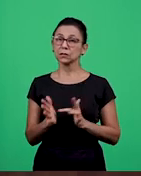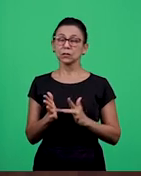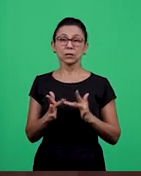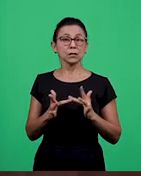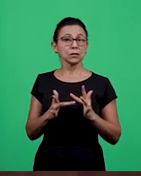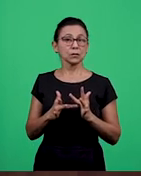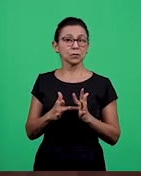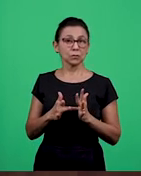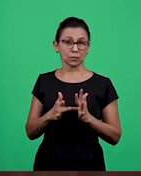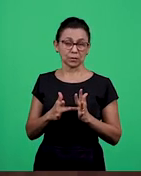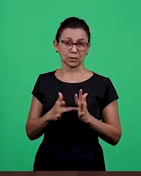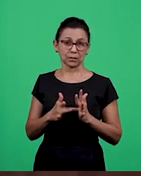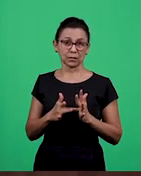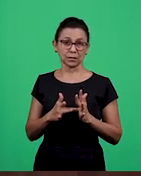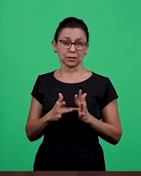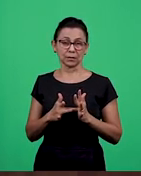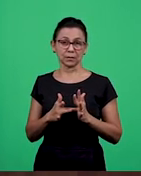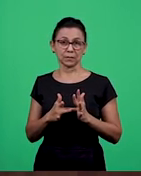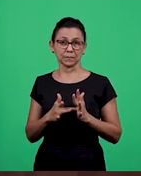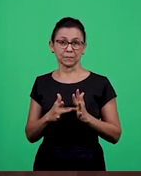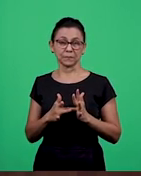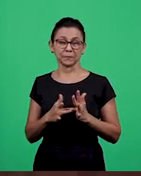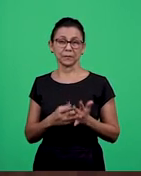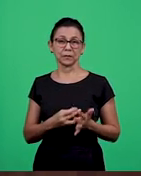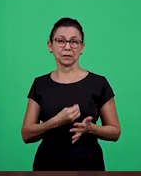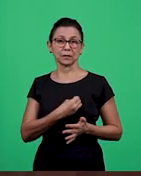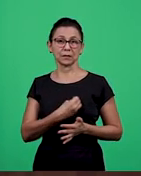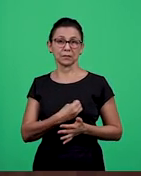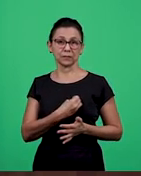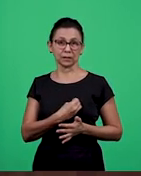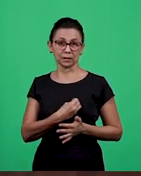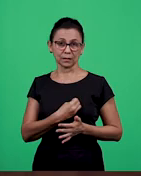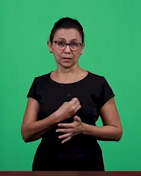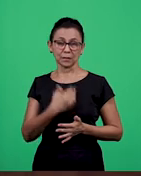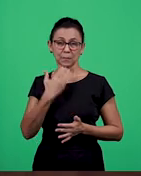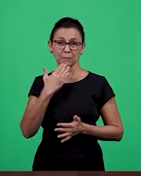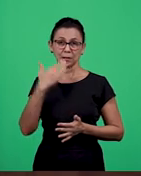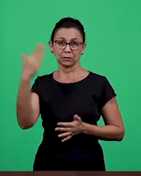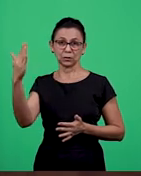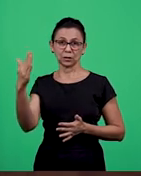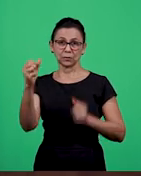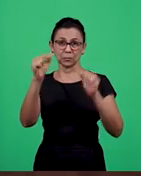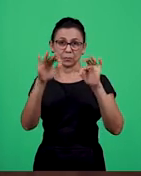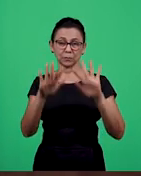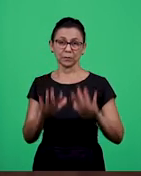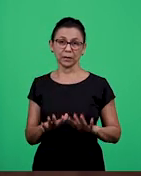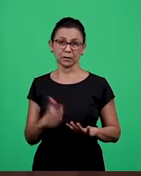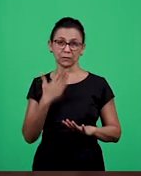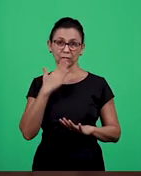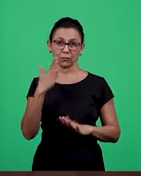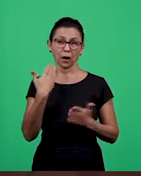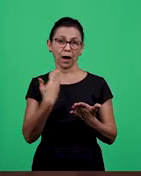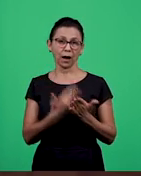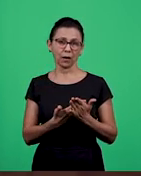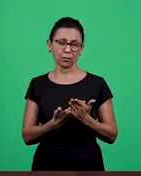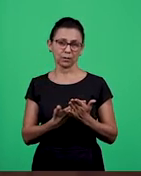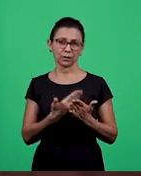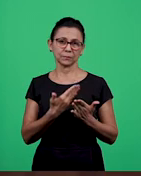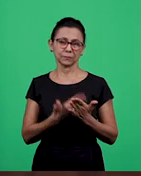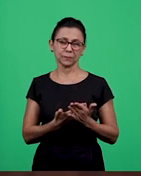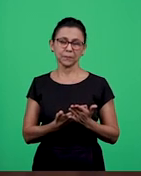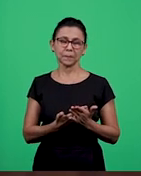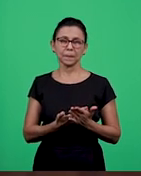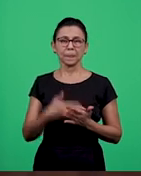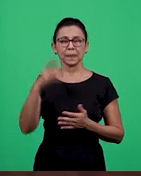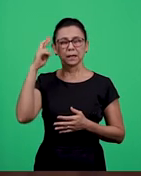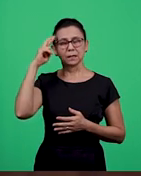de Jesus sobre as nossas vidas e pedir ao Senhor uma bênção para esta aula. Senhor, passa